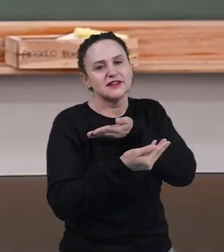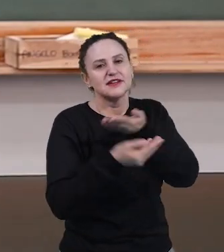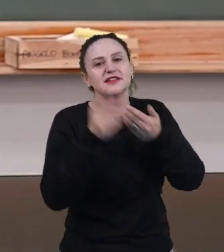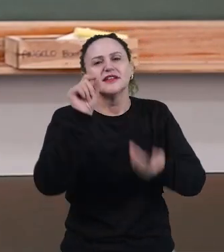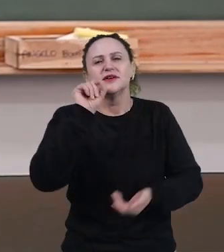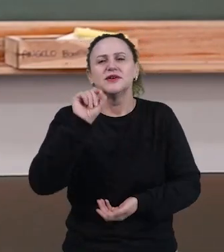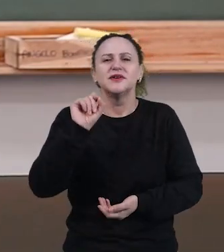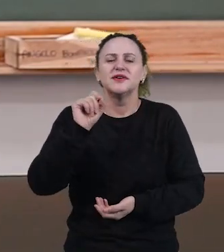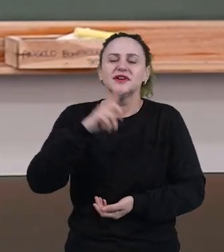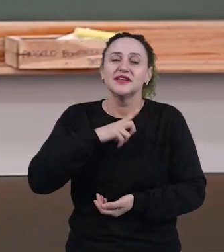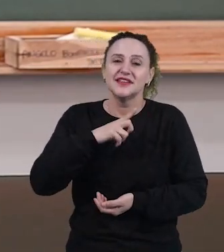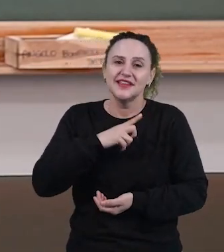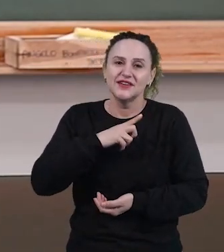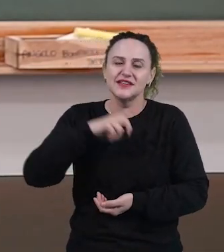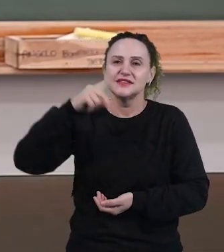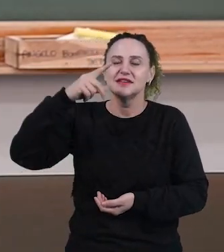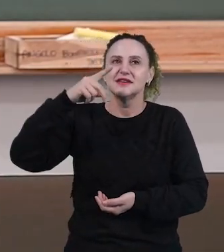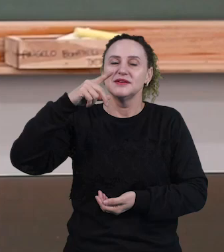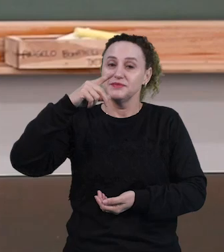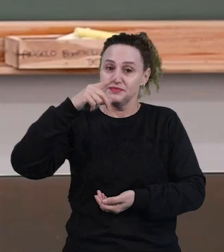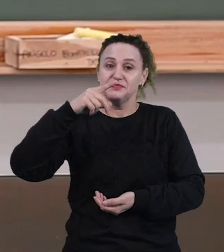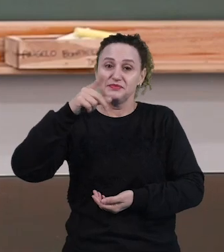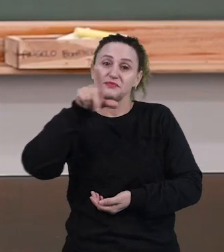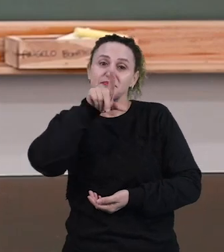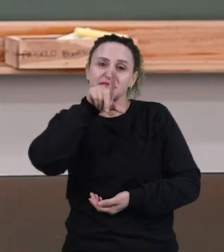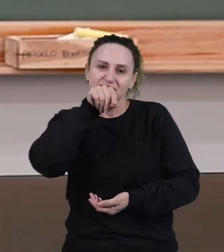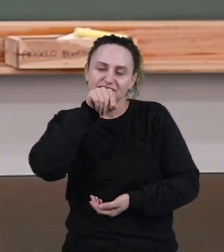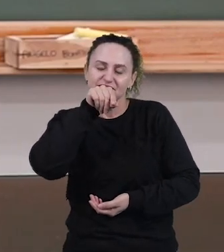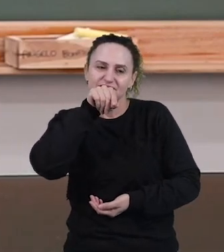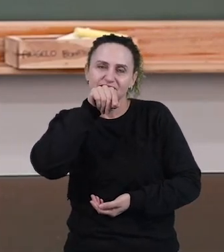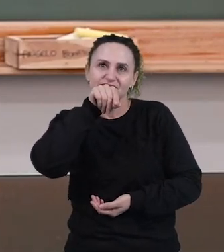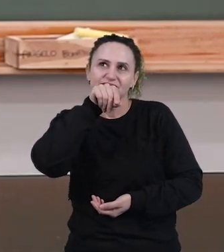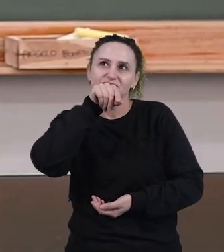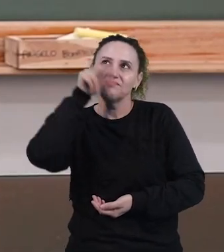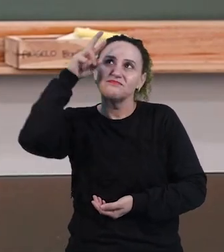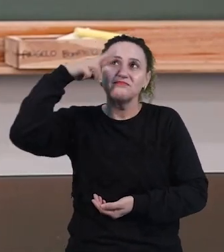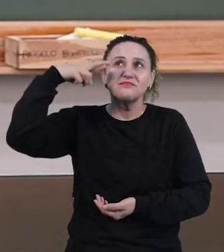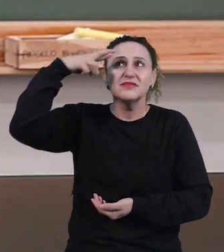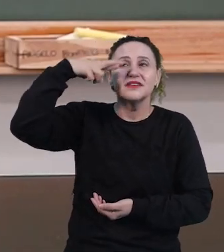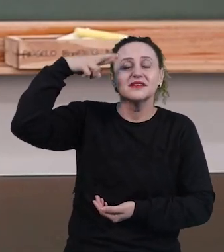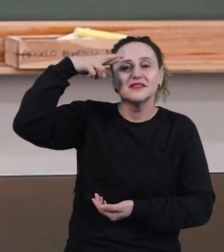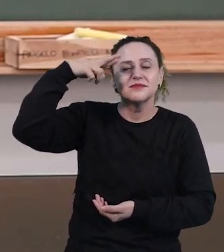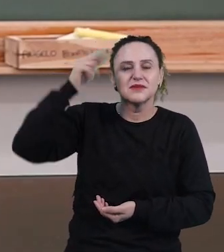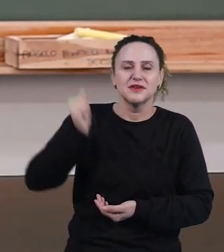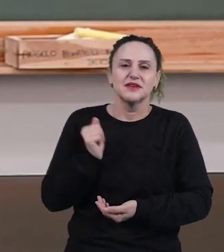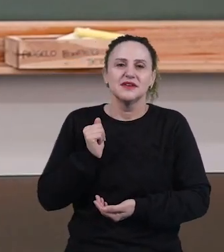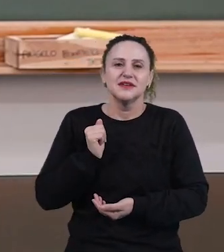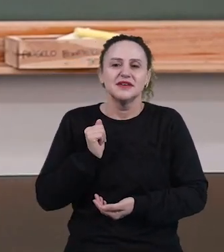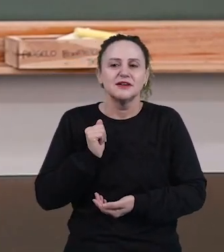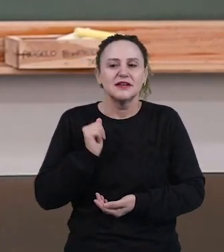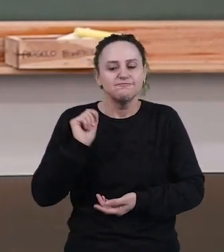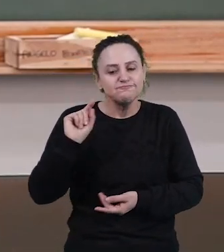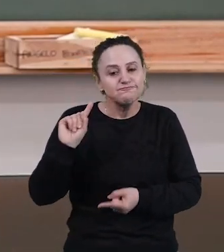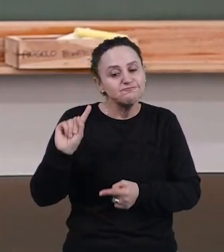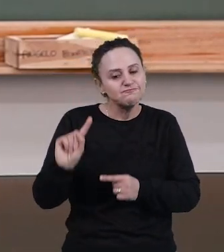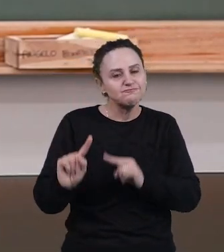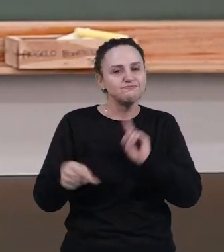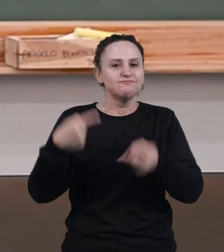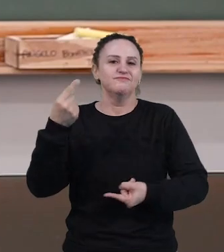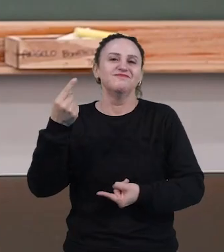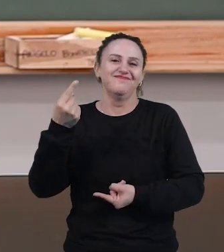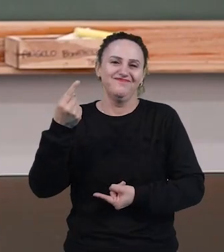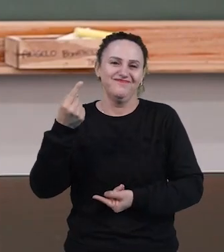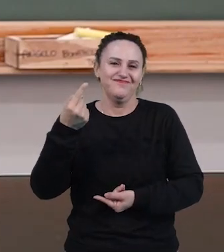deu um start bem importante para esse grande autor que é o Piaget. Mas, se vocês quiserem